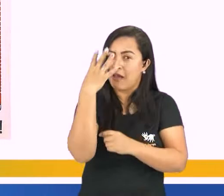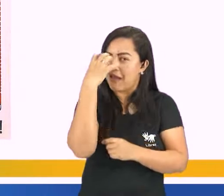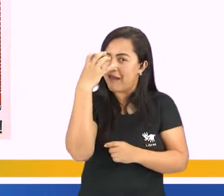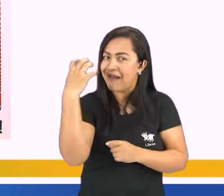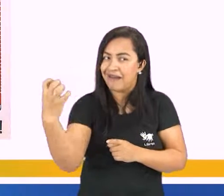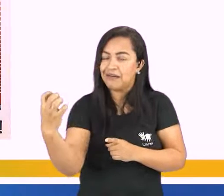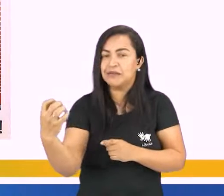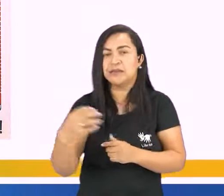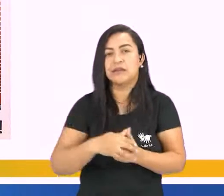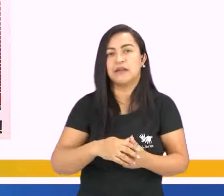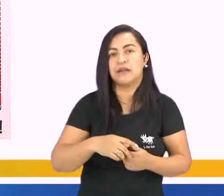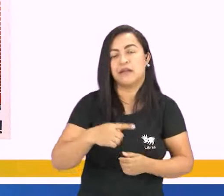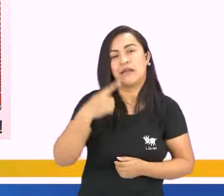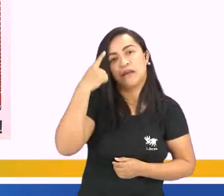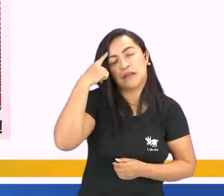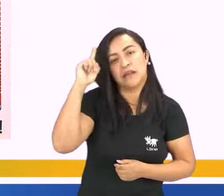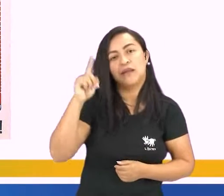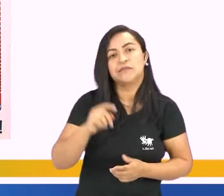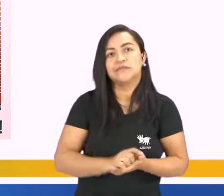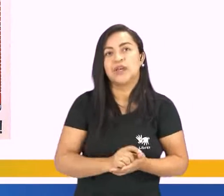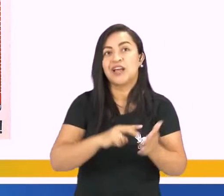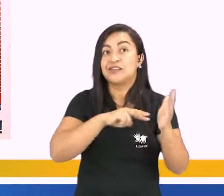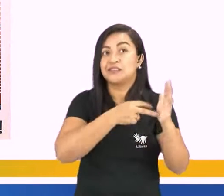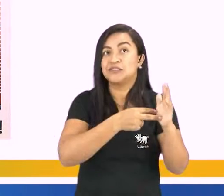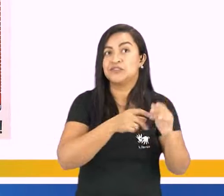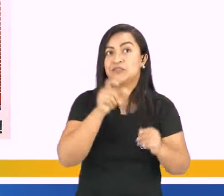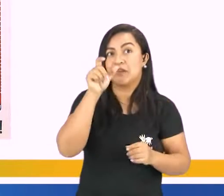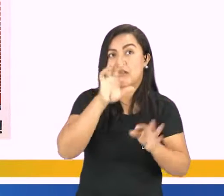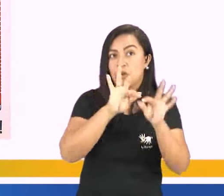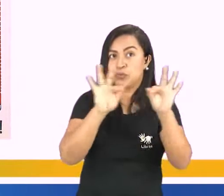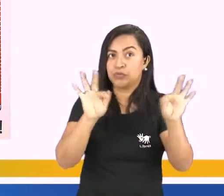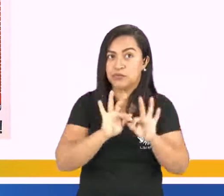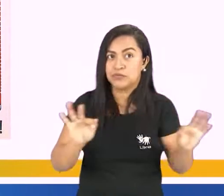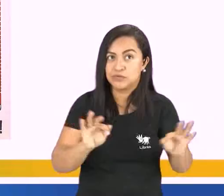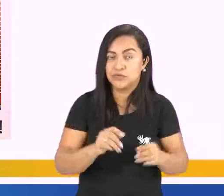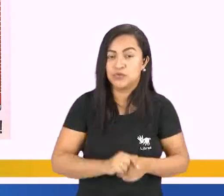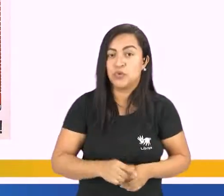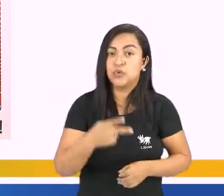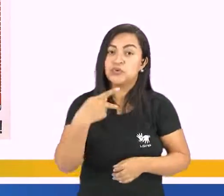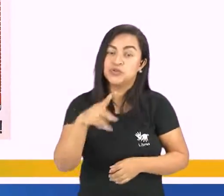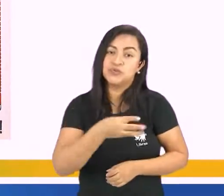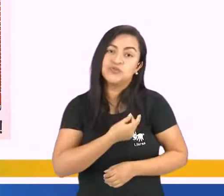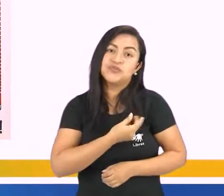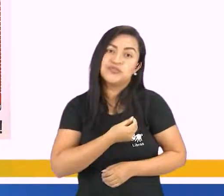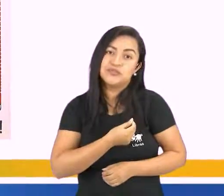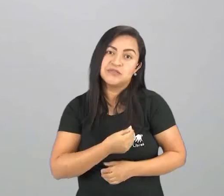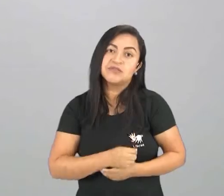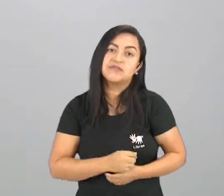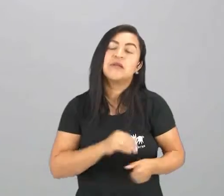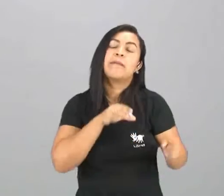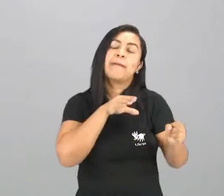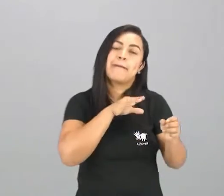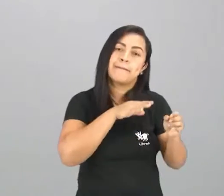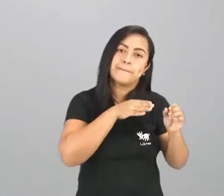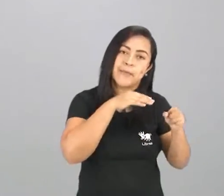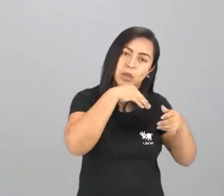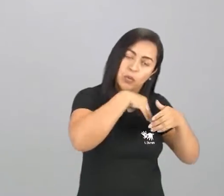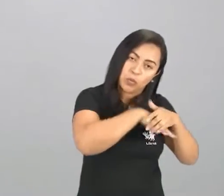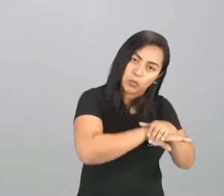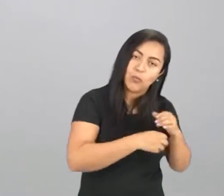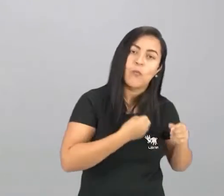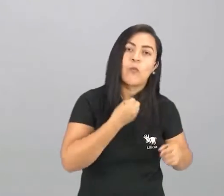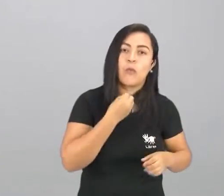finanças, o seu dinheiro está em boas mãos. Esse texto, esse tipo textual, tem essa ideia de atrair,